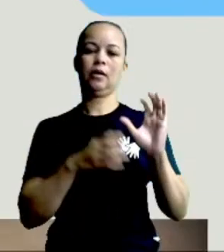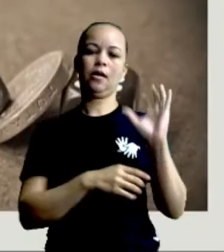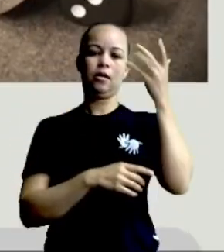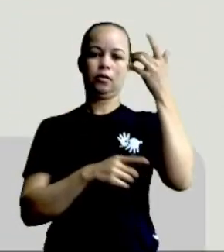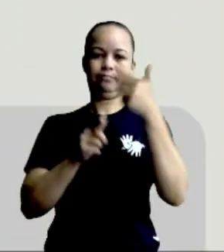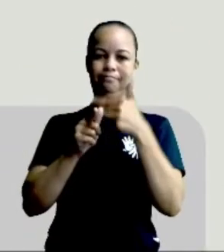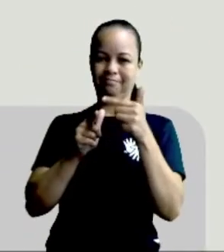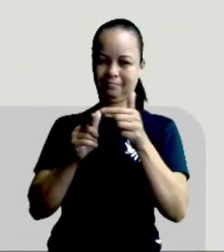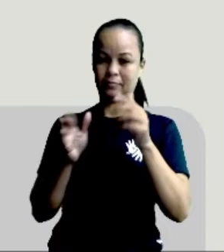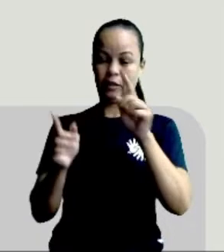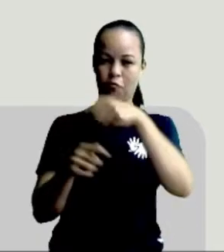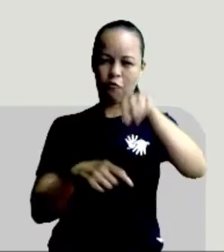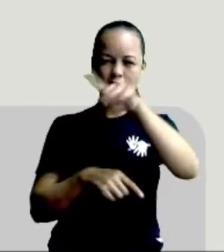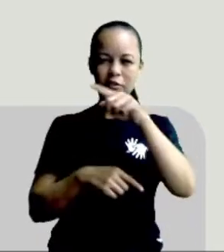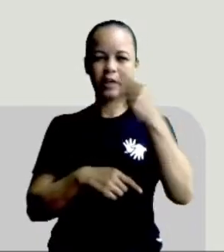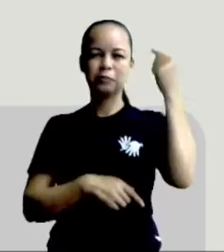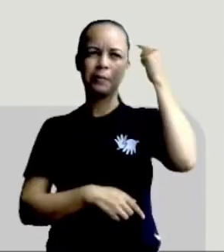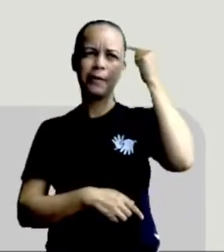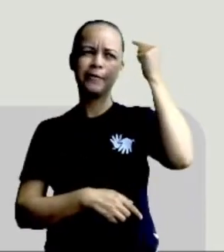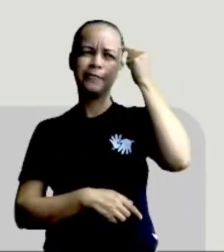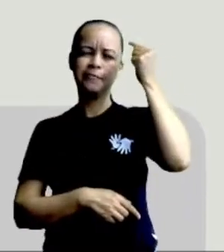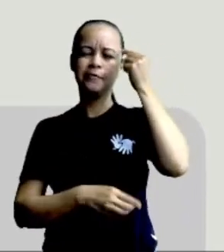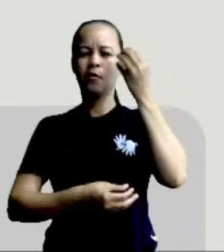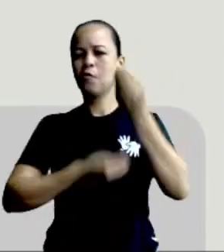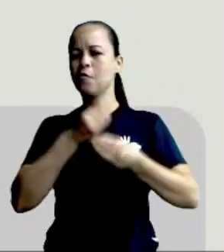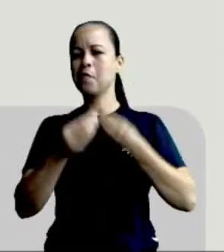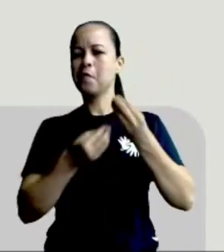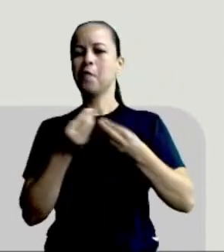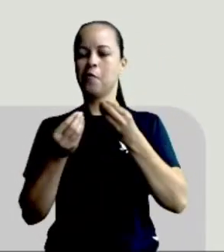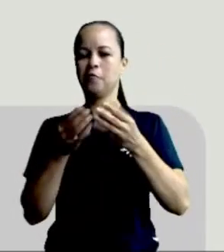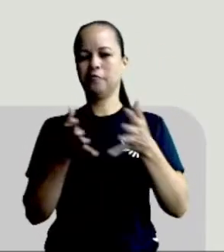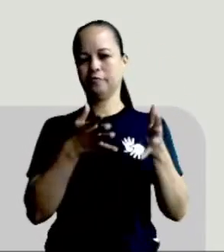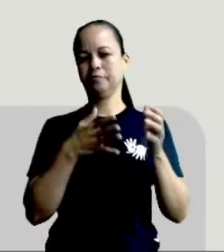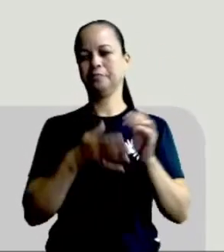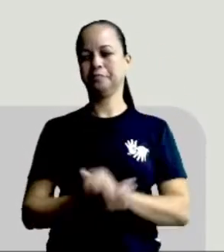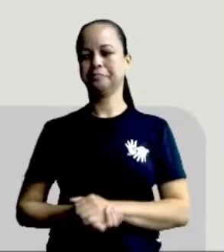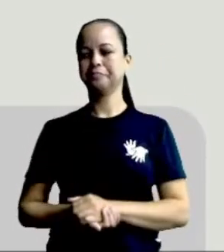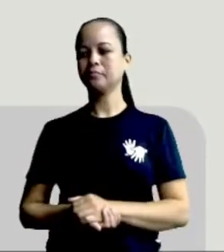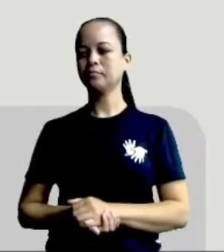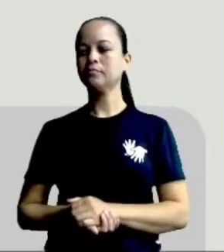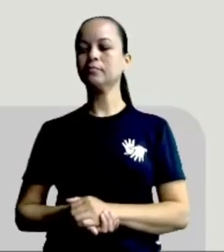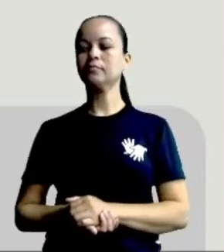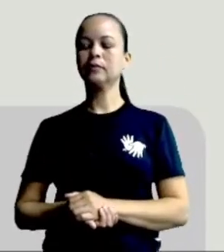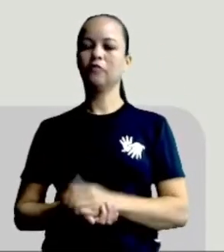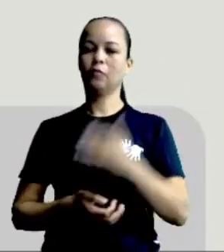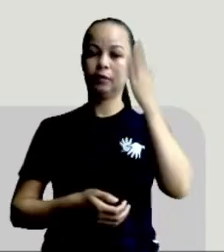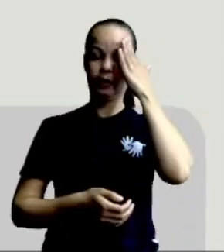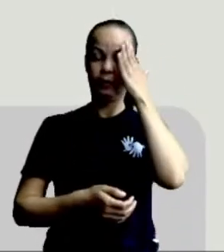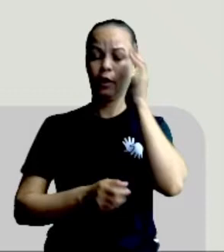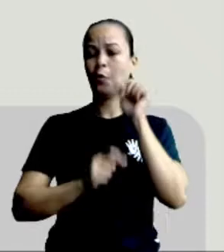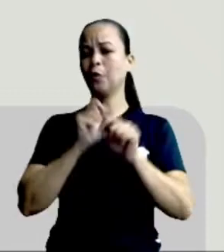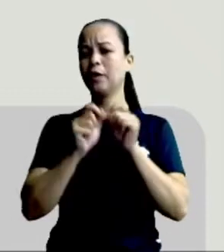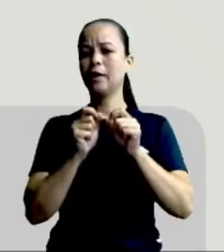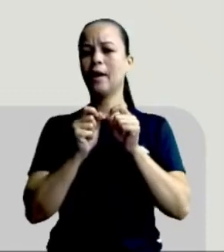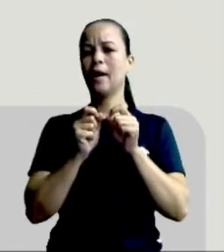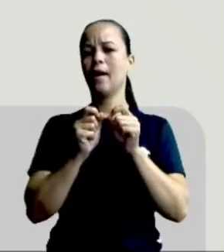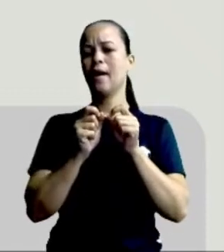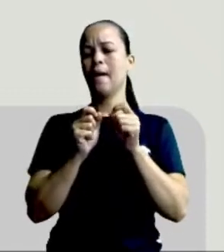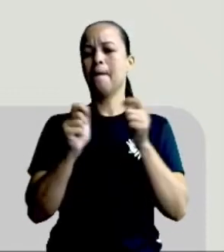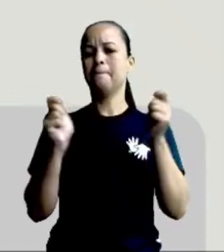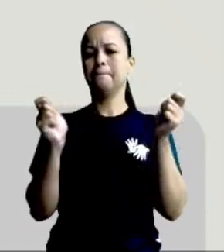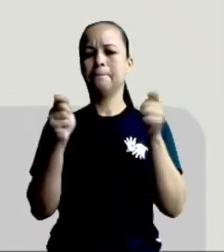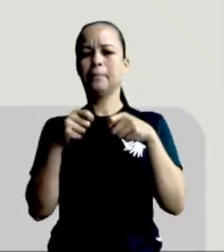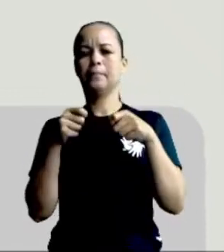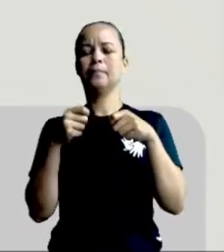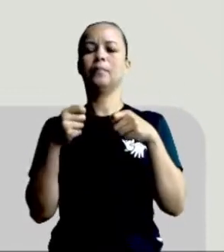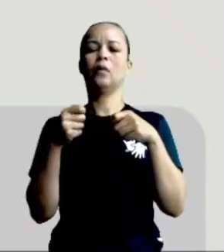problema. Então, já vai pensando aí o que você pode fazer. Então, vamos entender o que é possibilidade e probabilidade.